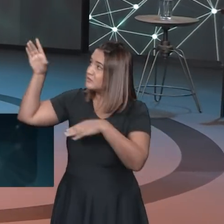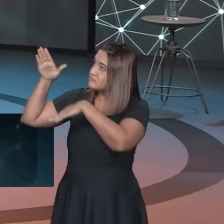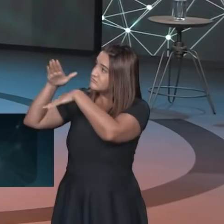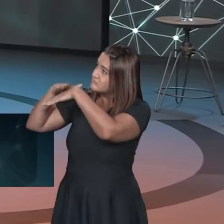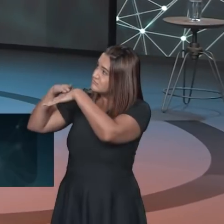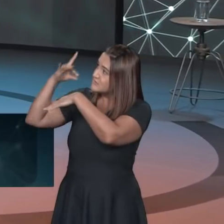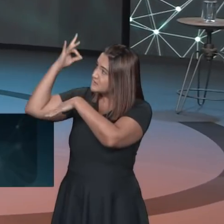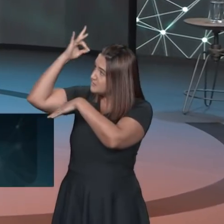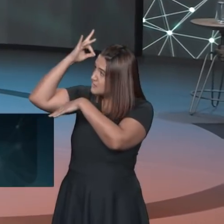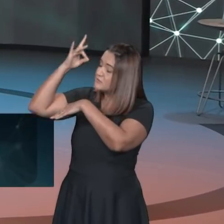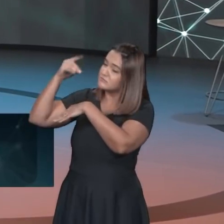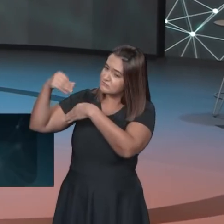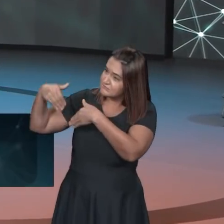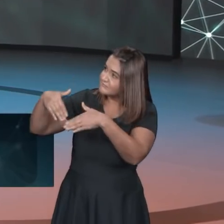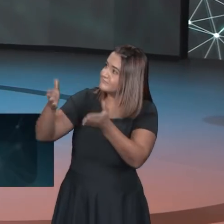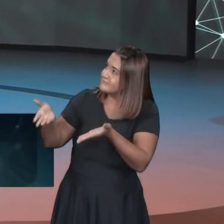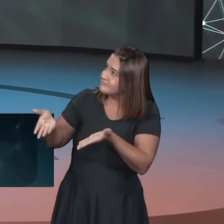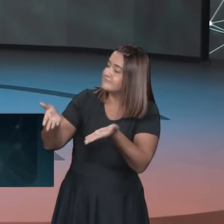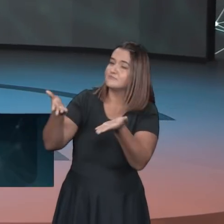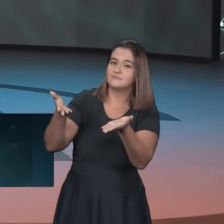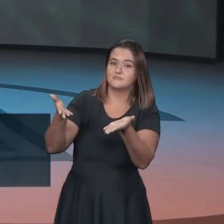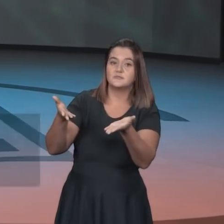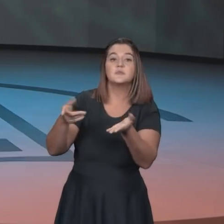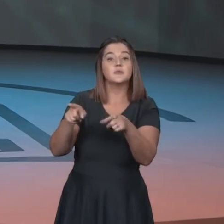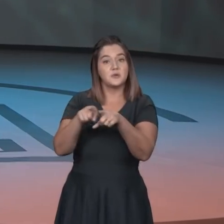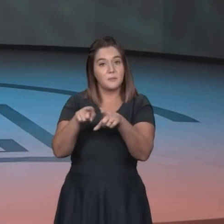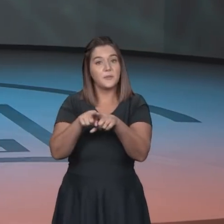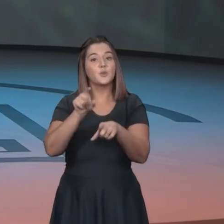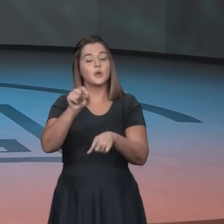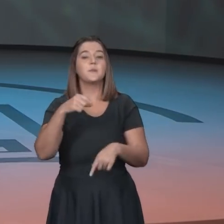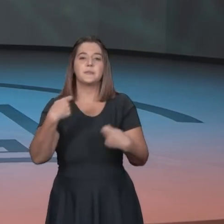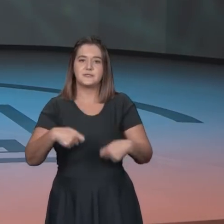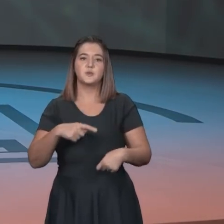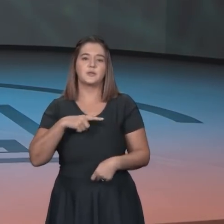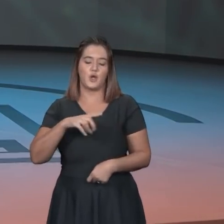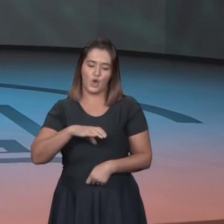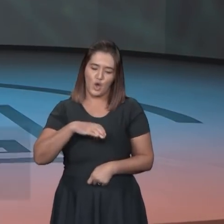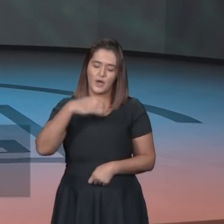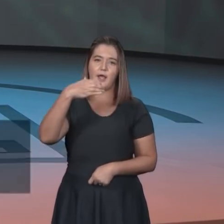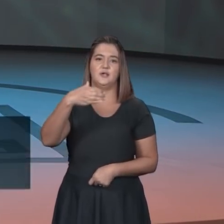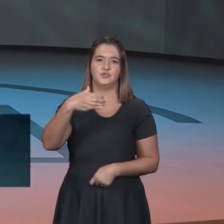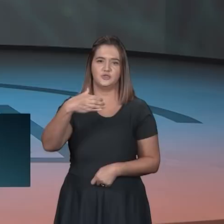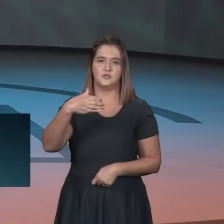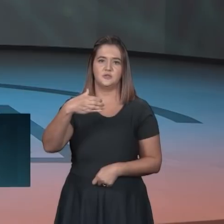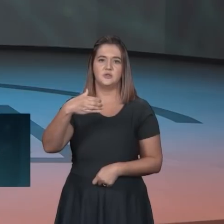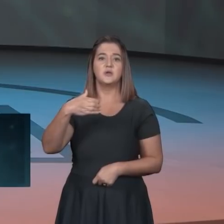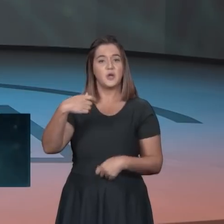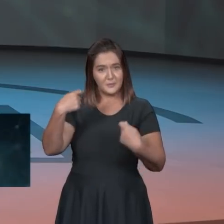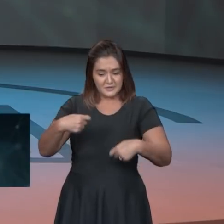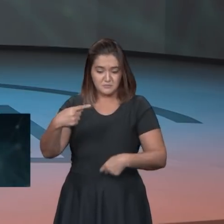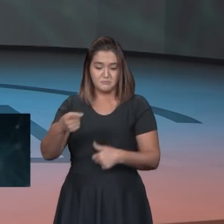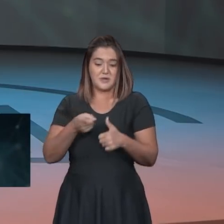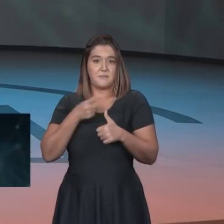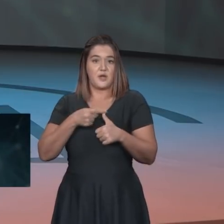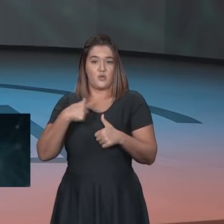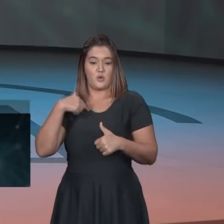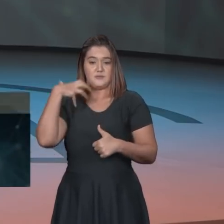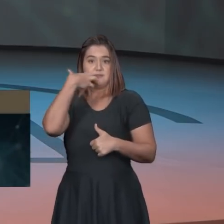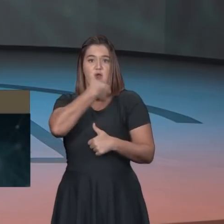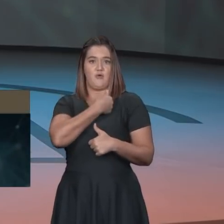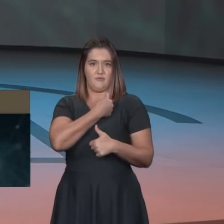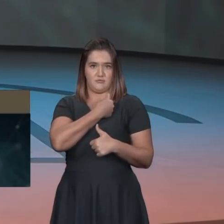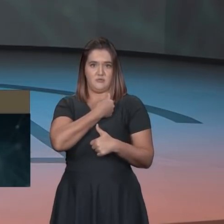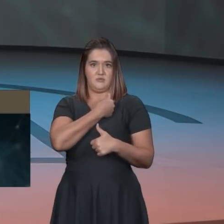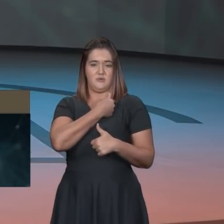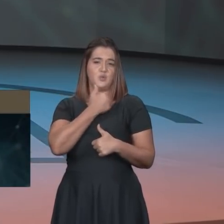como a Cíntia cantou no início, é ter a coragem de falar para as pessoas: eu mesmo tive que gritar: Senhor, salva-me. Quando ela estava cantando ali, eu